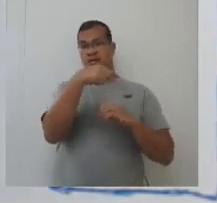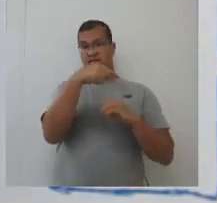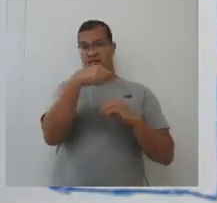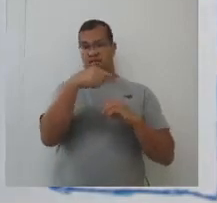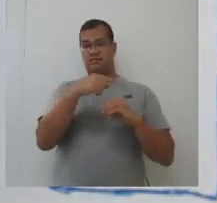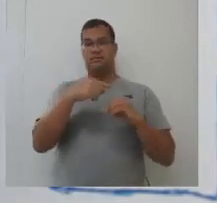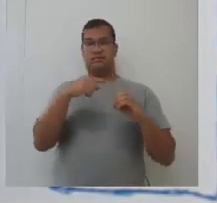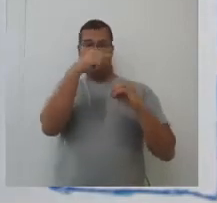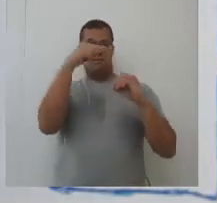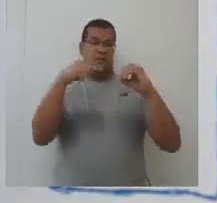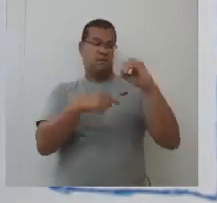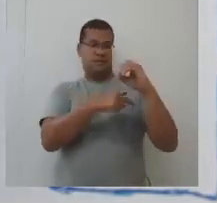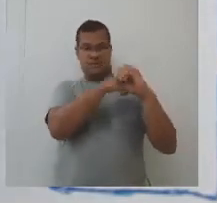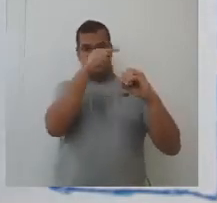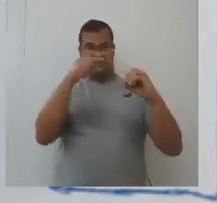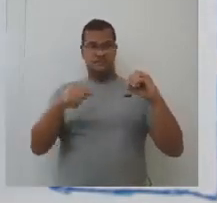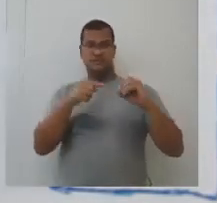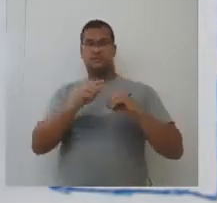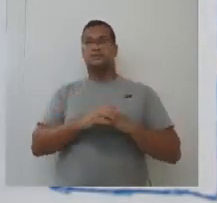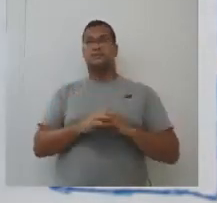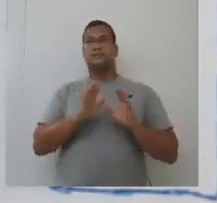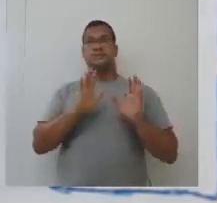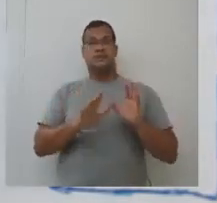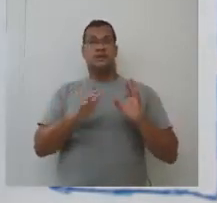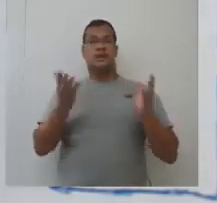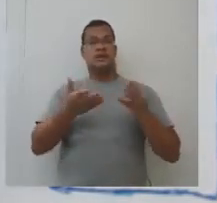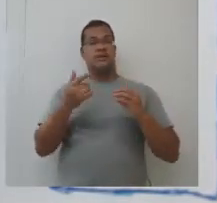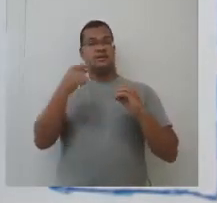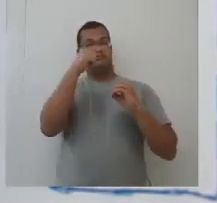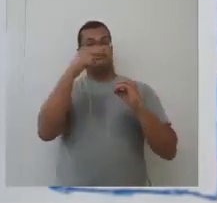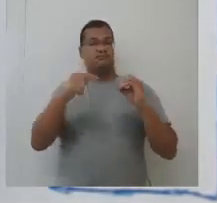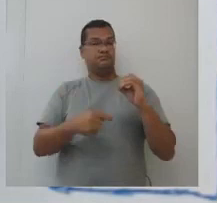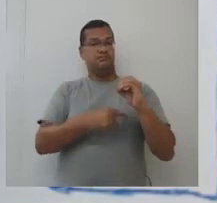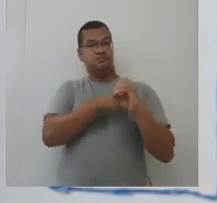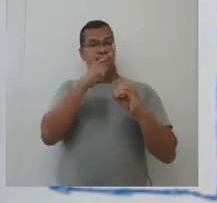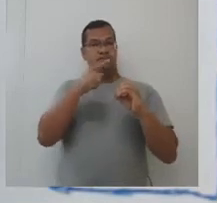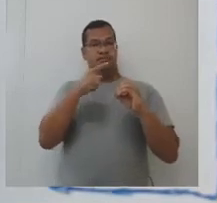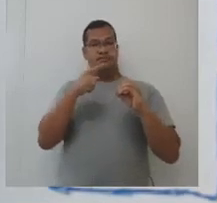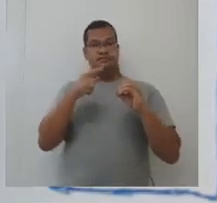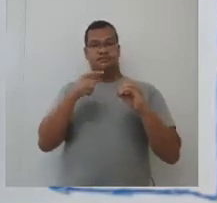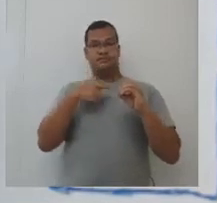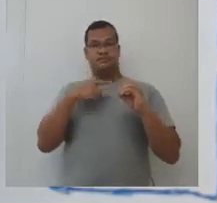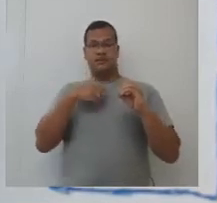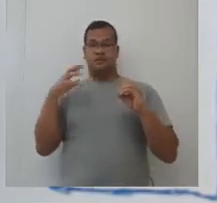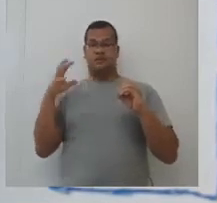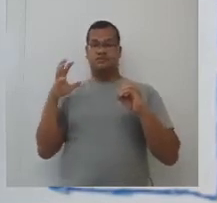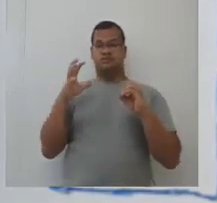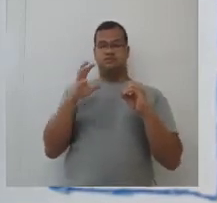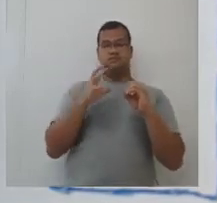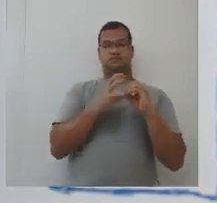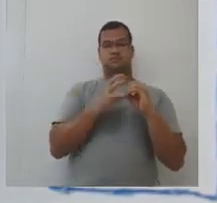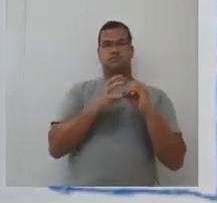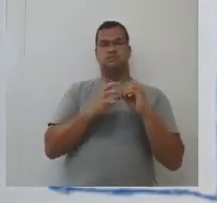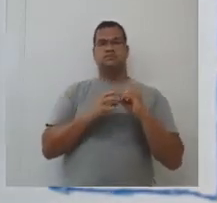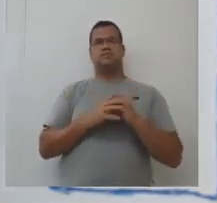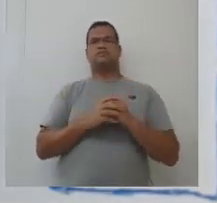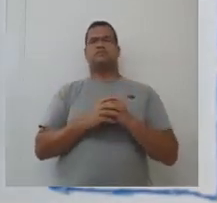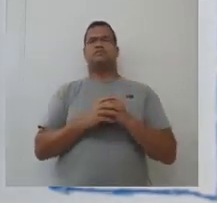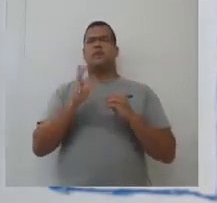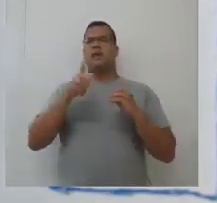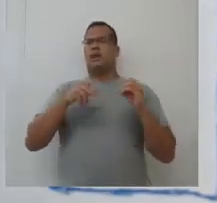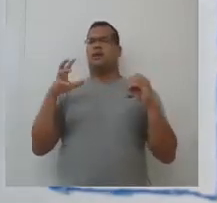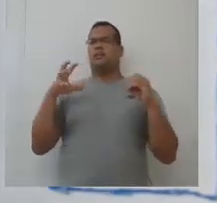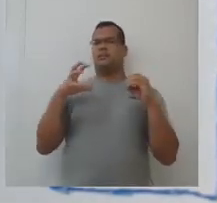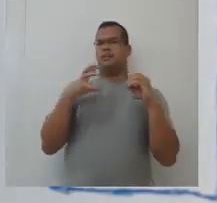também gera um campo. Só que o campo, ele é um campo que converge. Ele é um campo elétrico que vai convergir